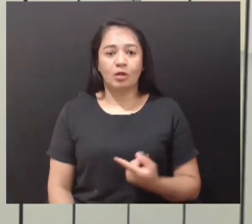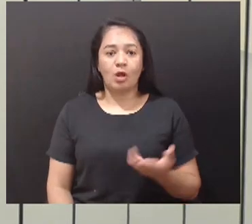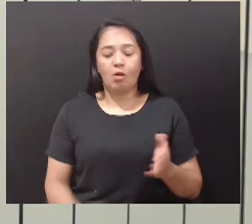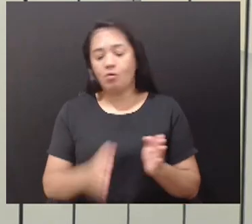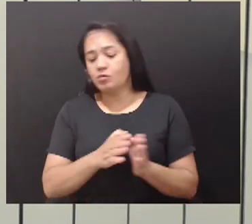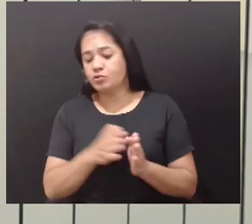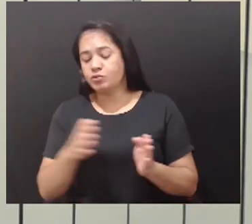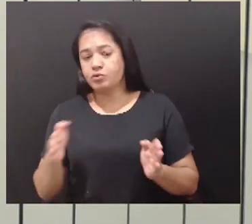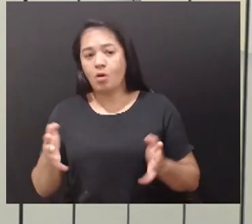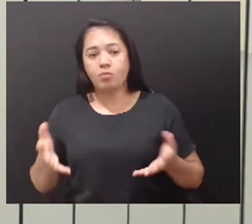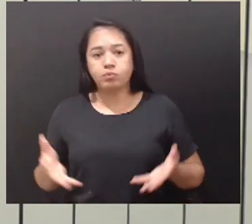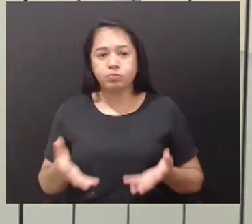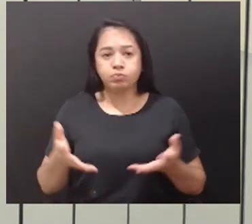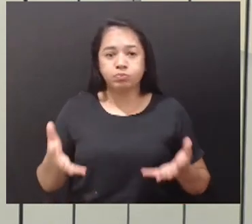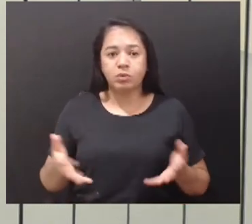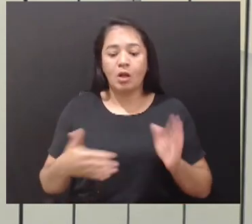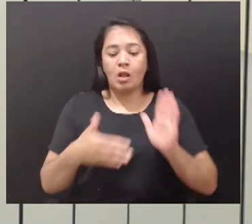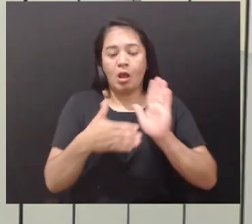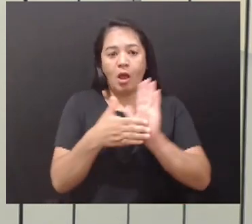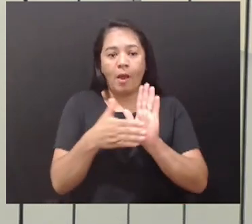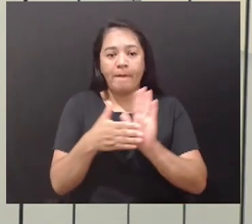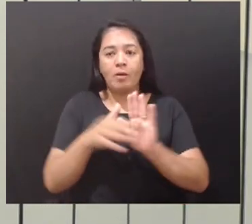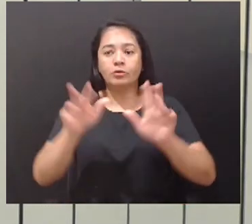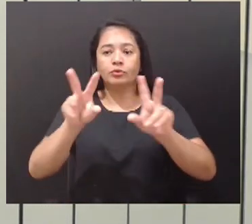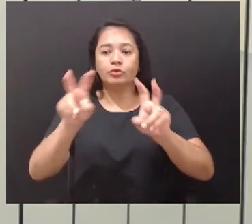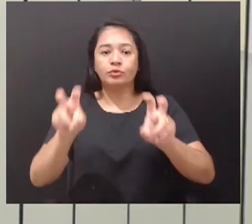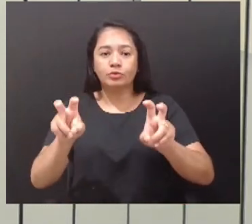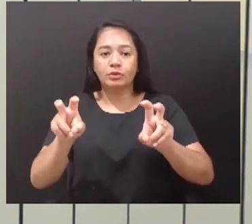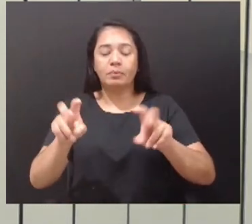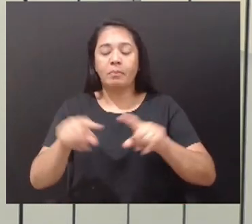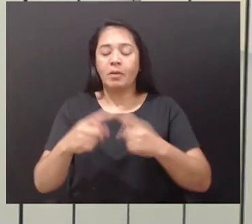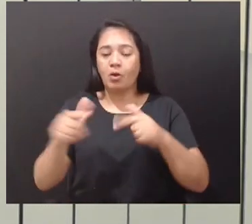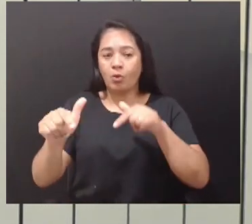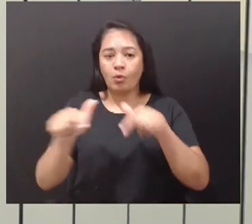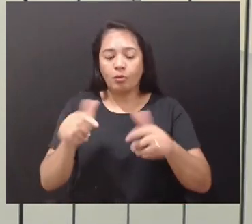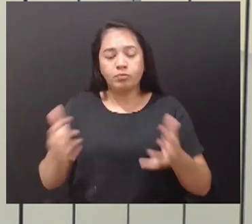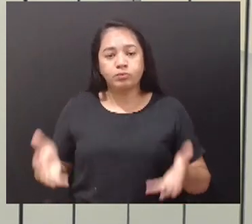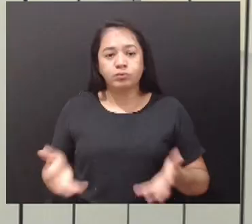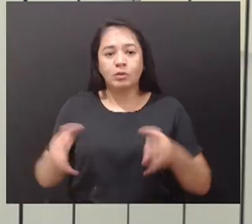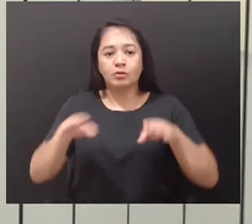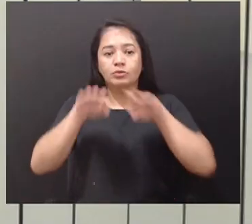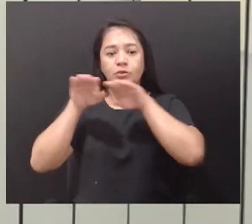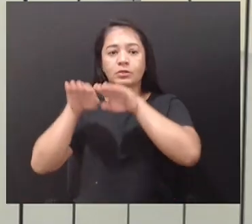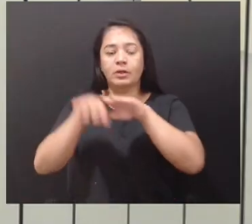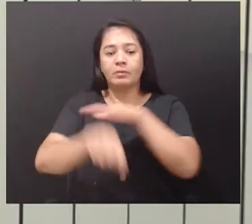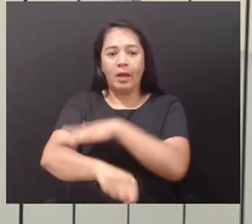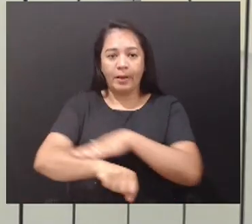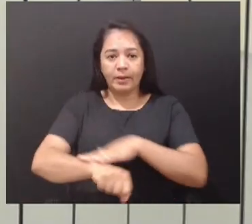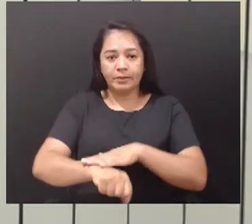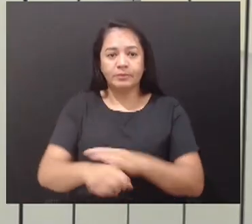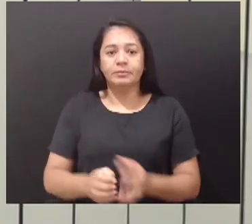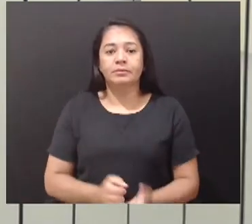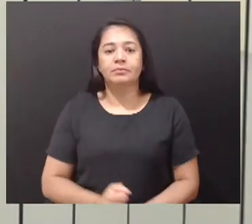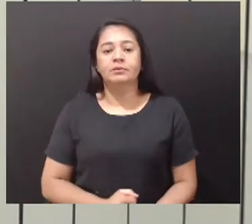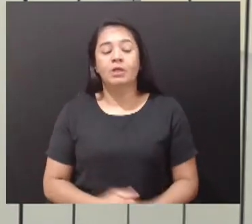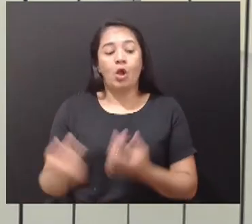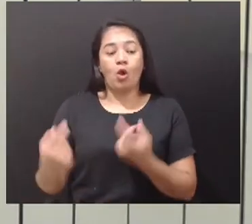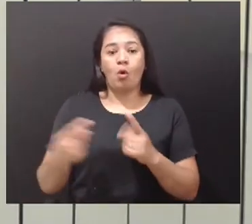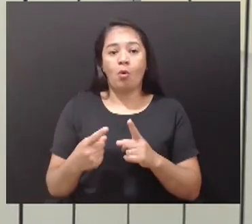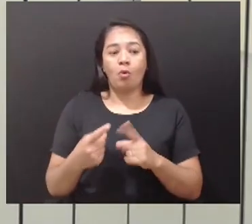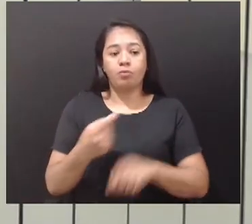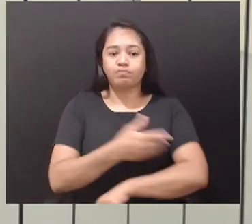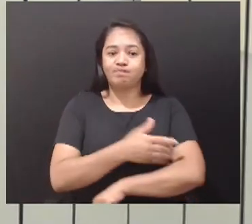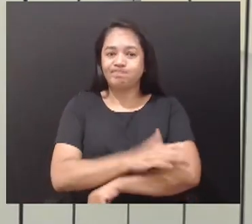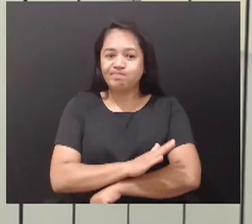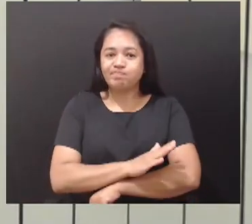as pautas sobre o tema, o trabalho na promoção da igualdade racial e no combate à discriminação é durante o